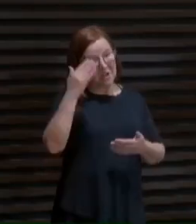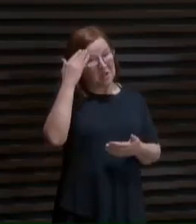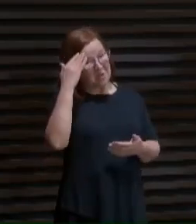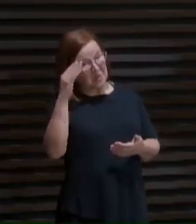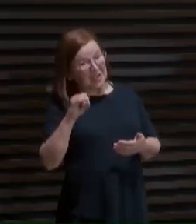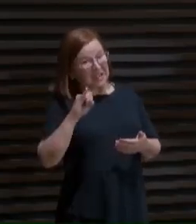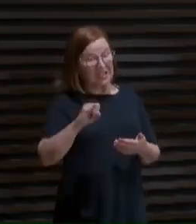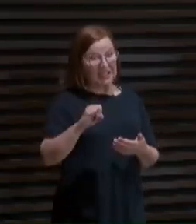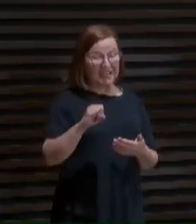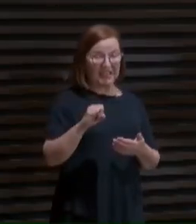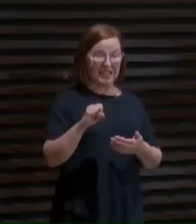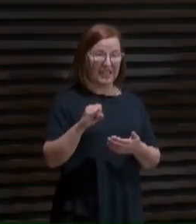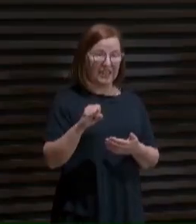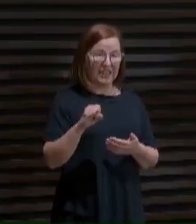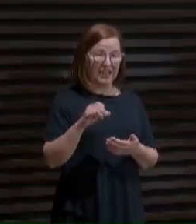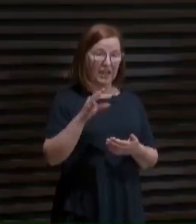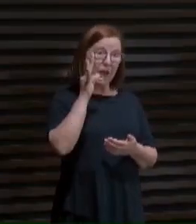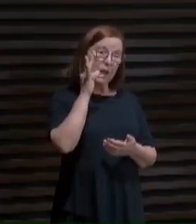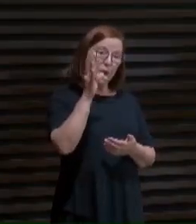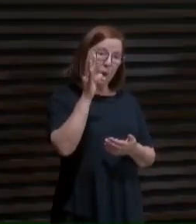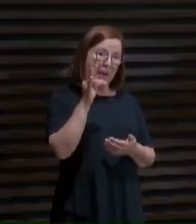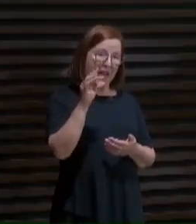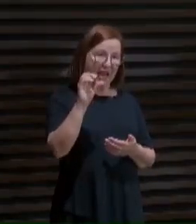um apelido